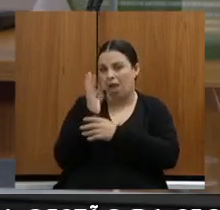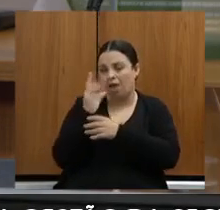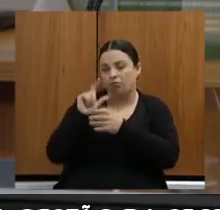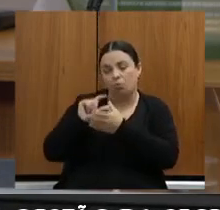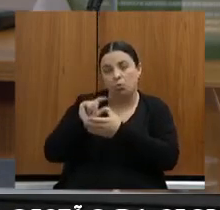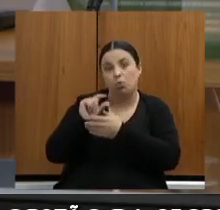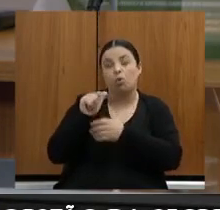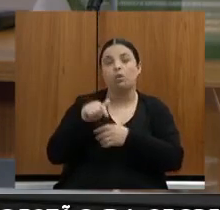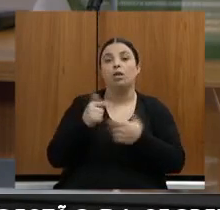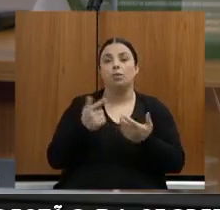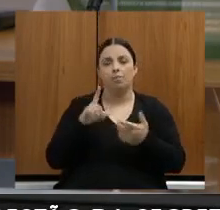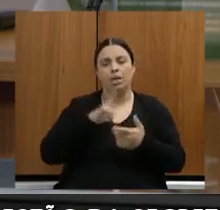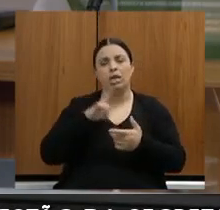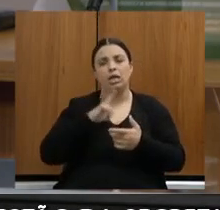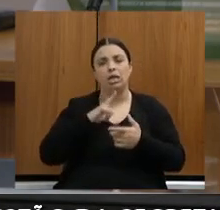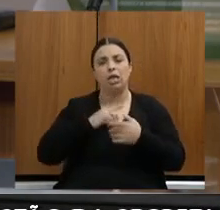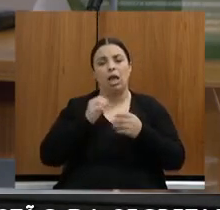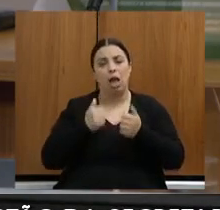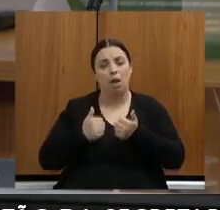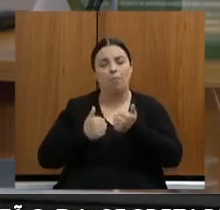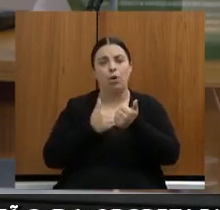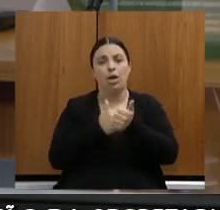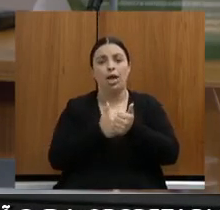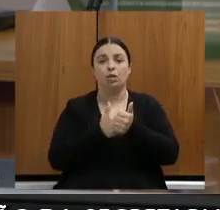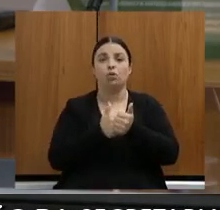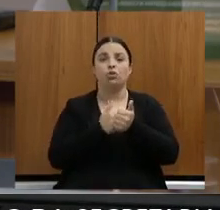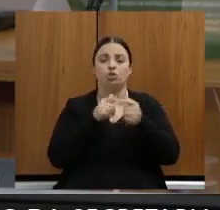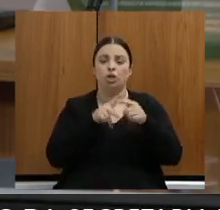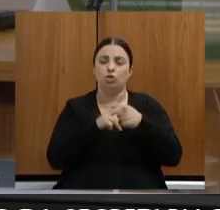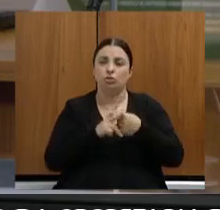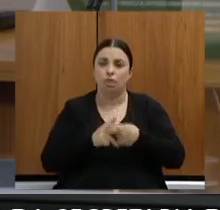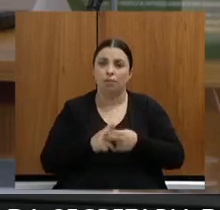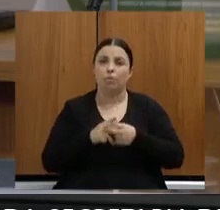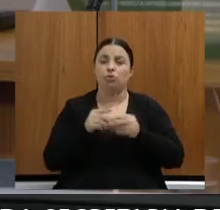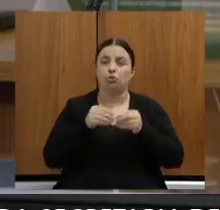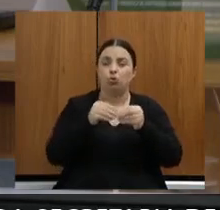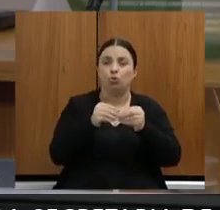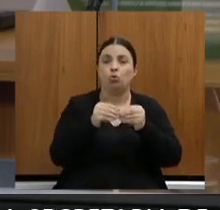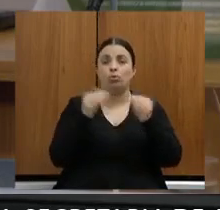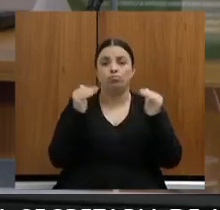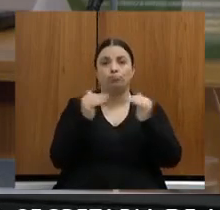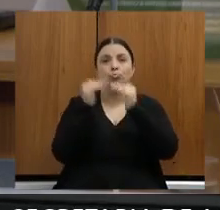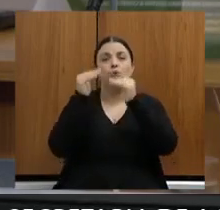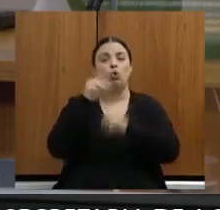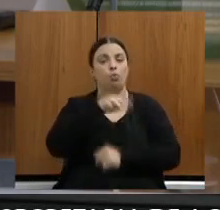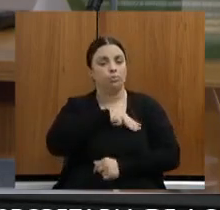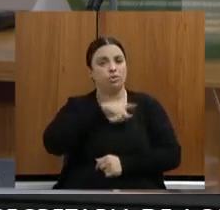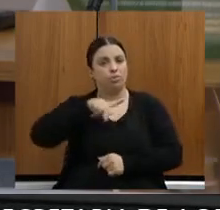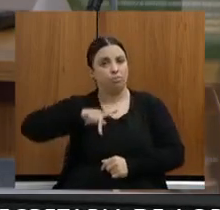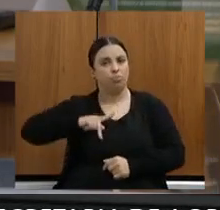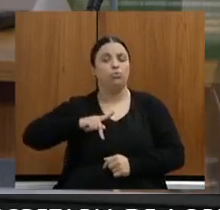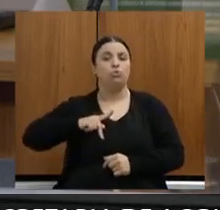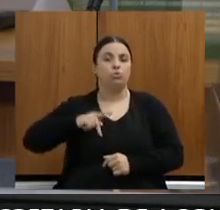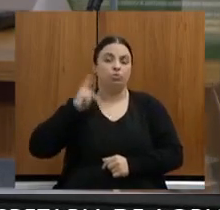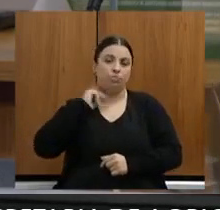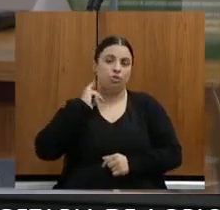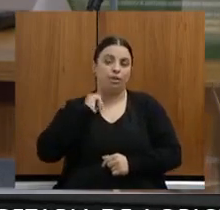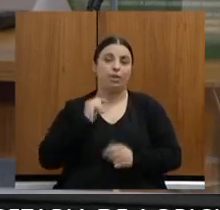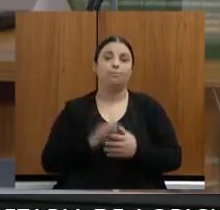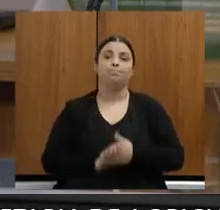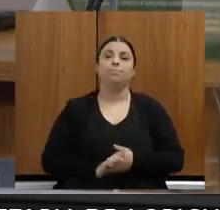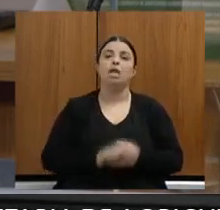cumprimento dos termos de ajustamento de Conduta firmados com o ministério público de Minas Gerais e em